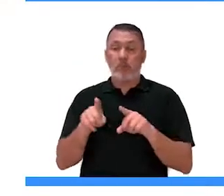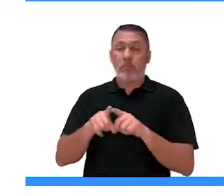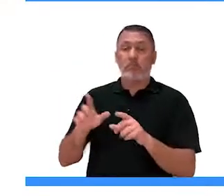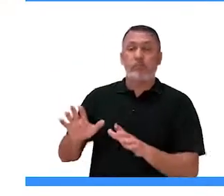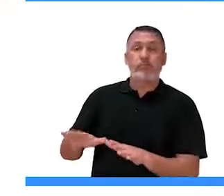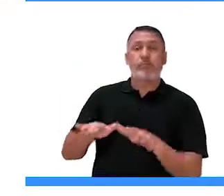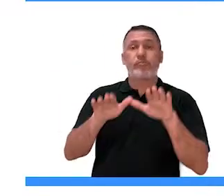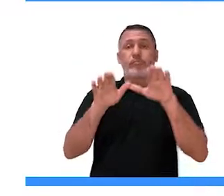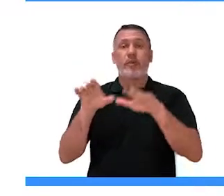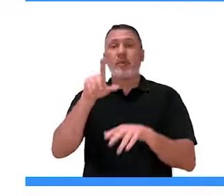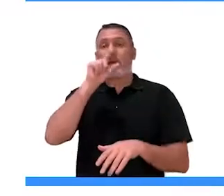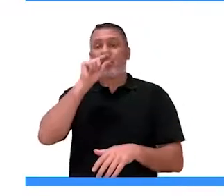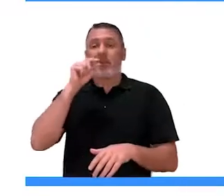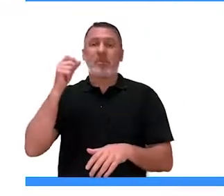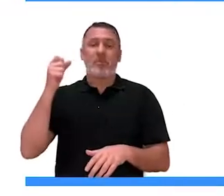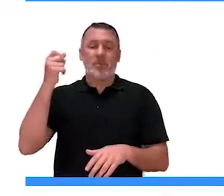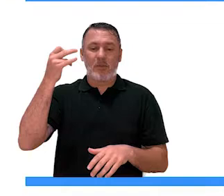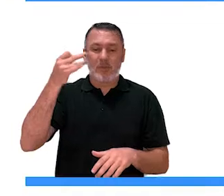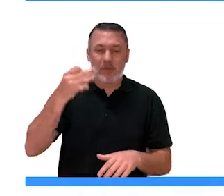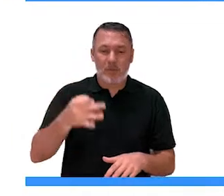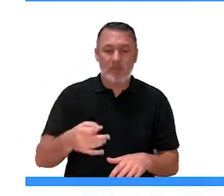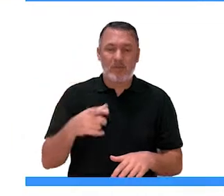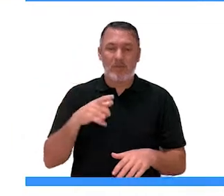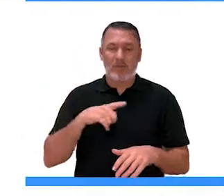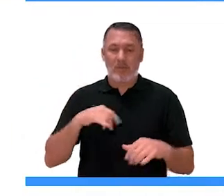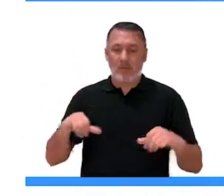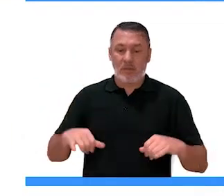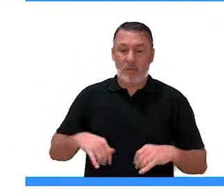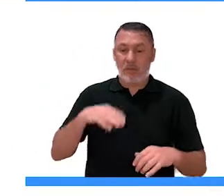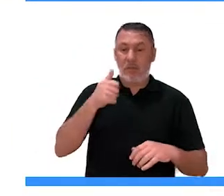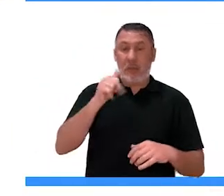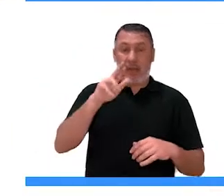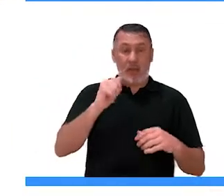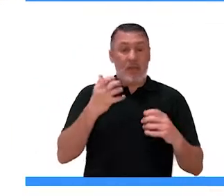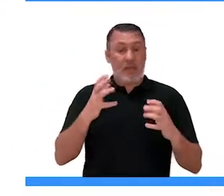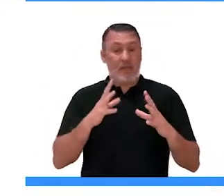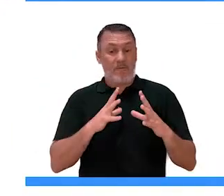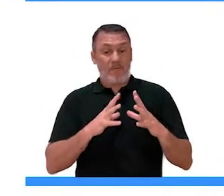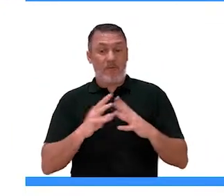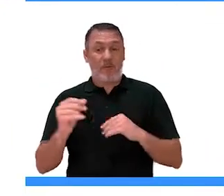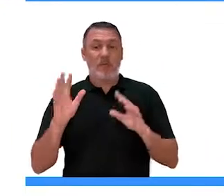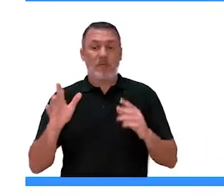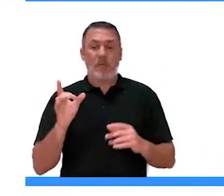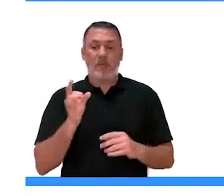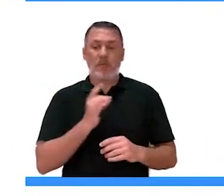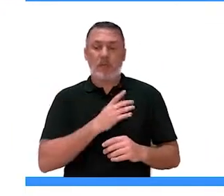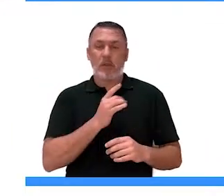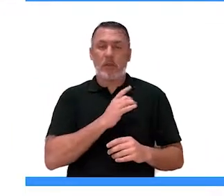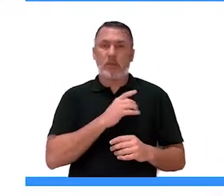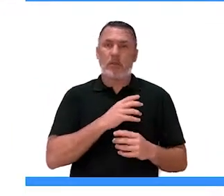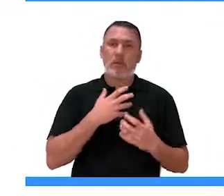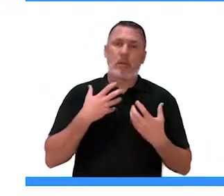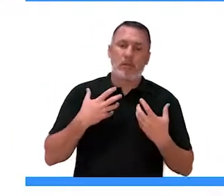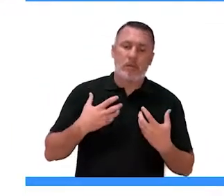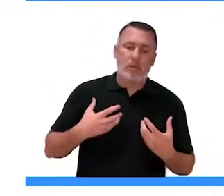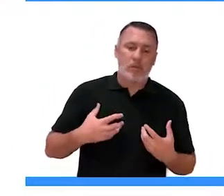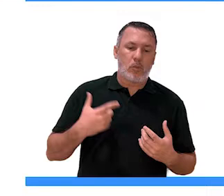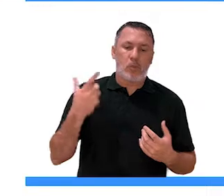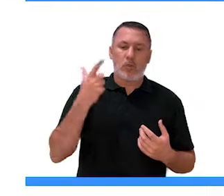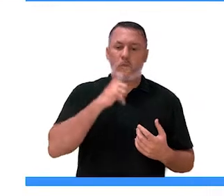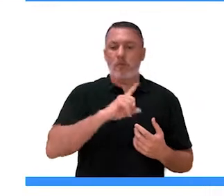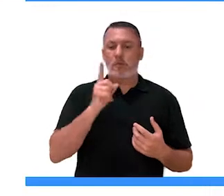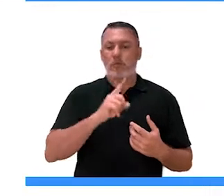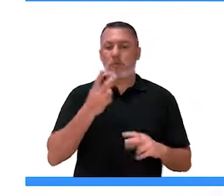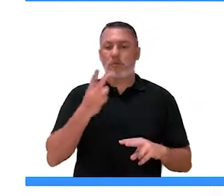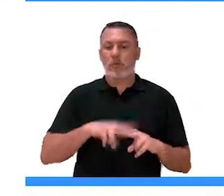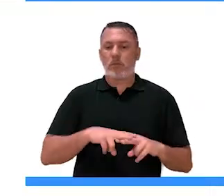pássaros noturnos gemiam agouros com pios fúnebres. Maria quis fugir, mas os membros cansados não acudiam